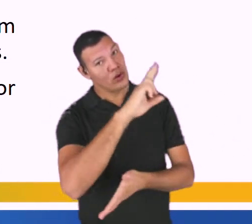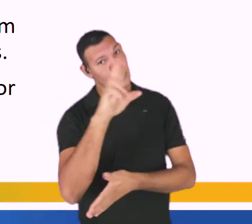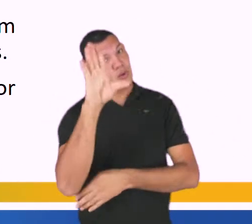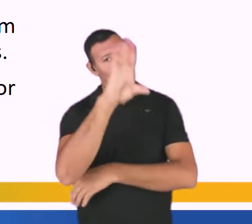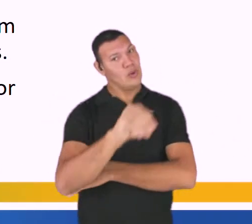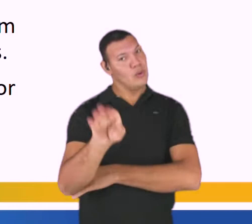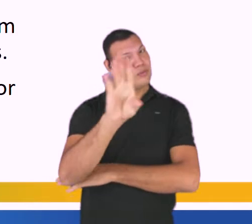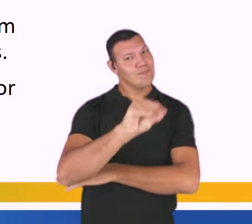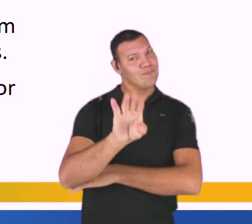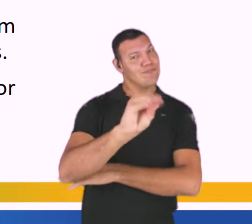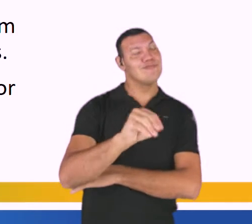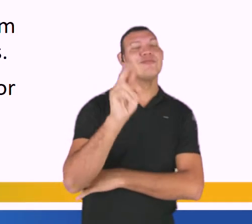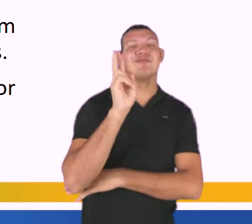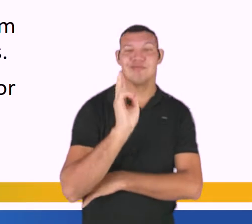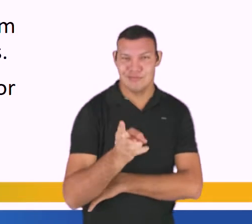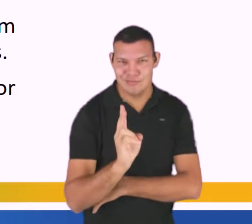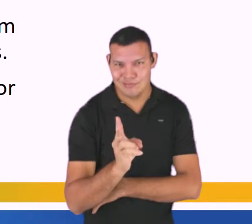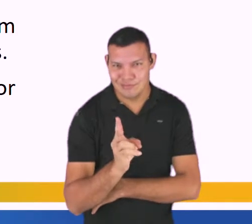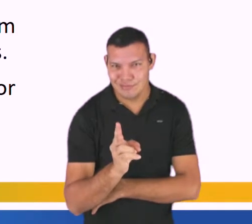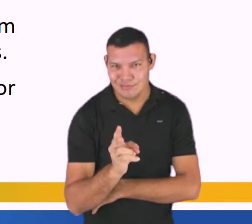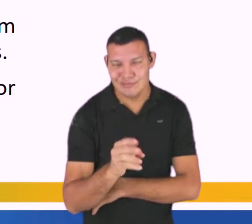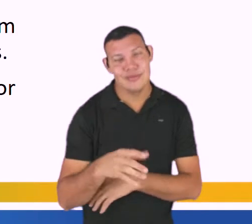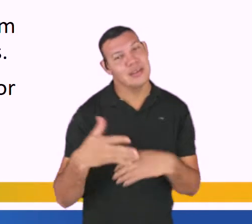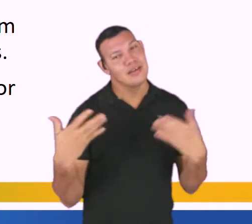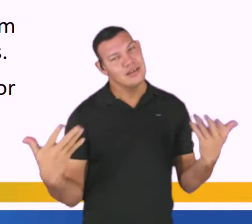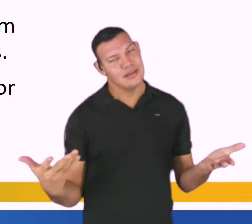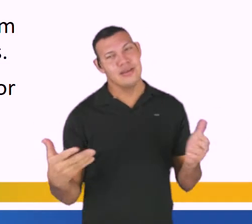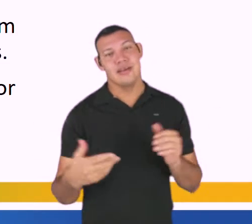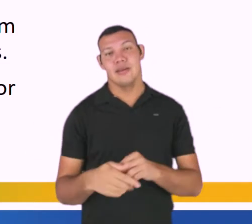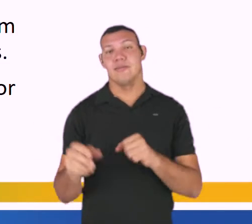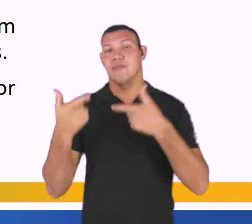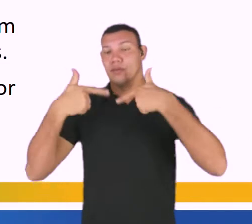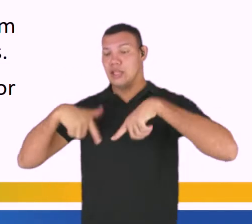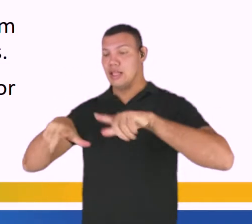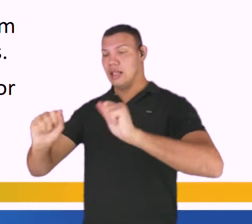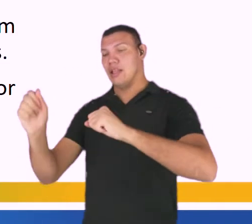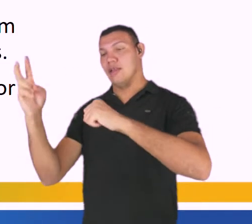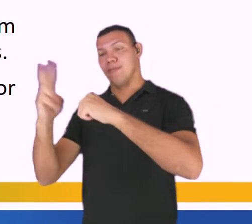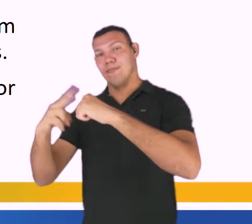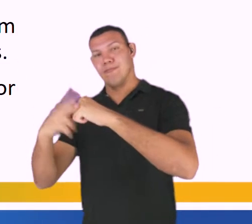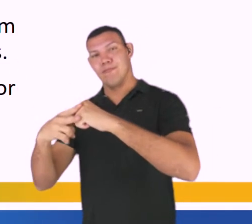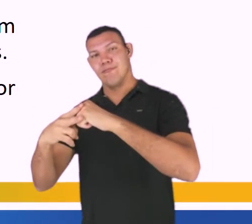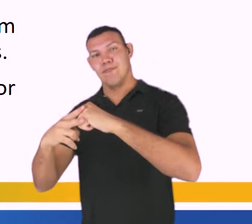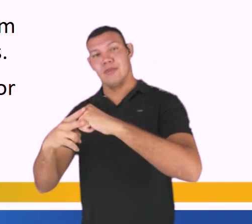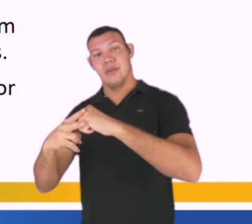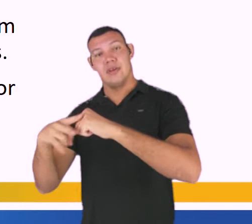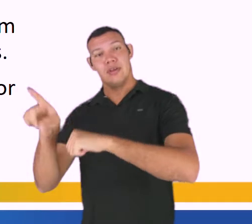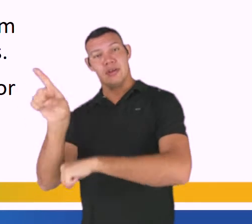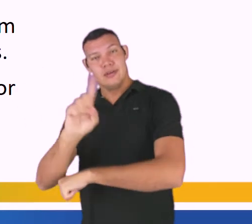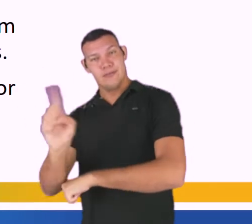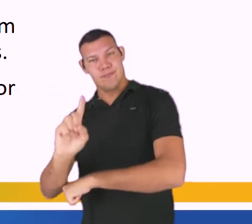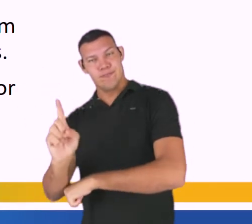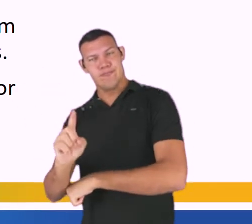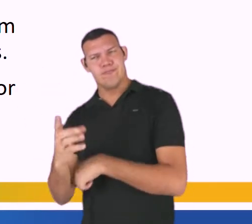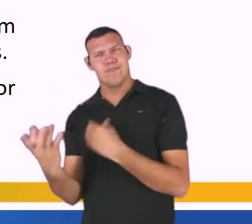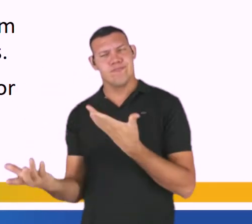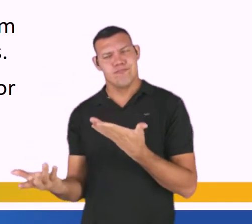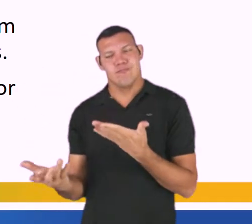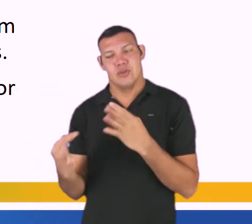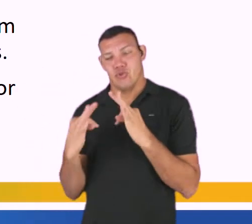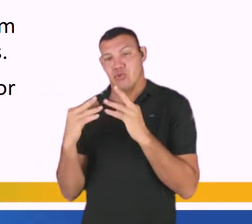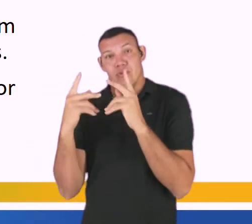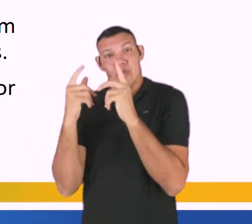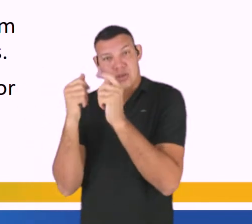faladas, certo? E a linguagem não verbal é tudo aquilo que eu posso